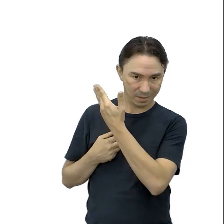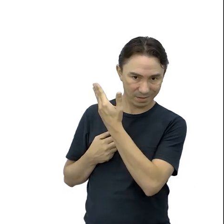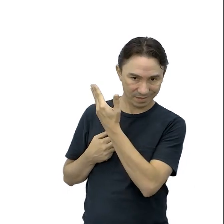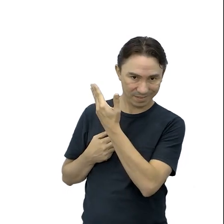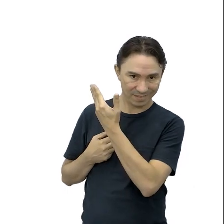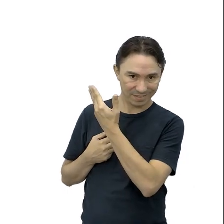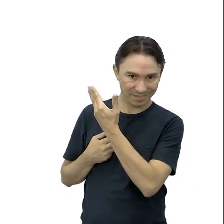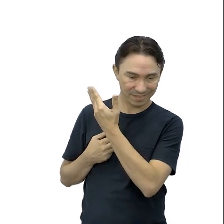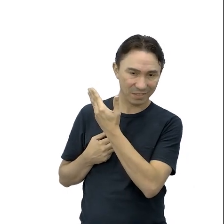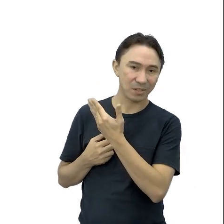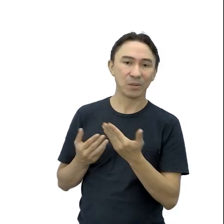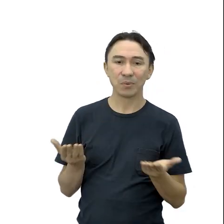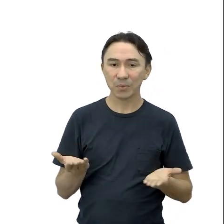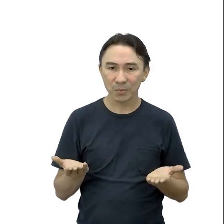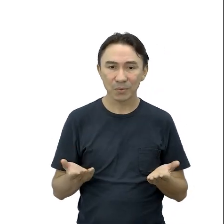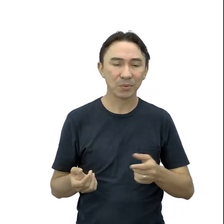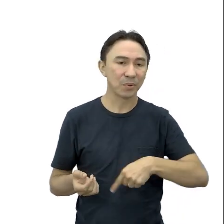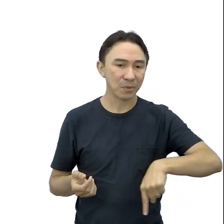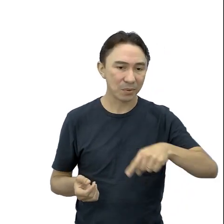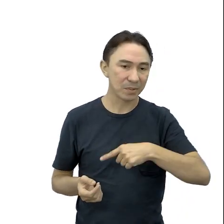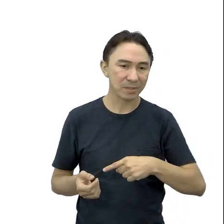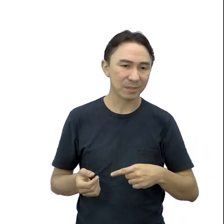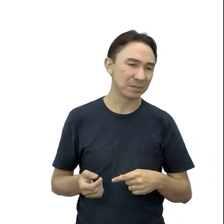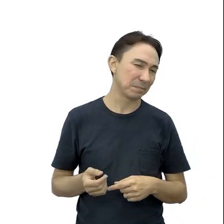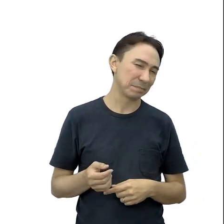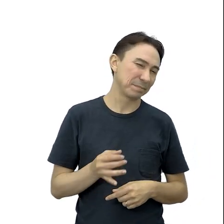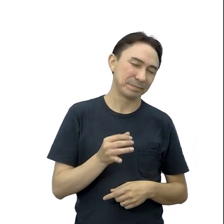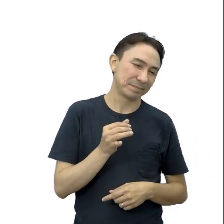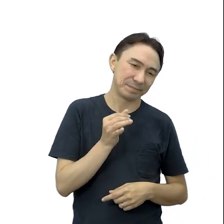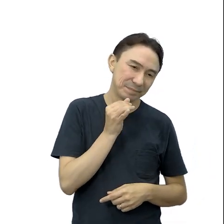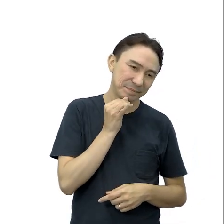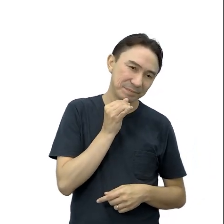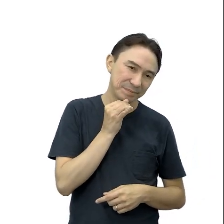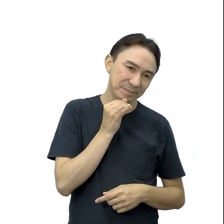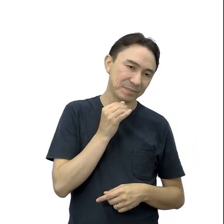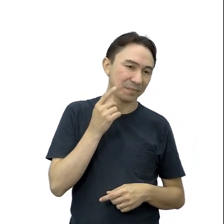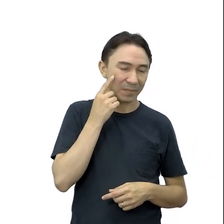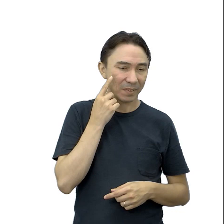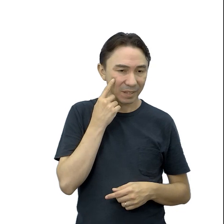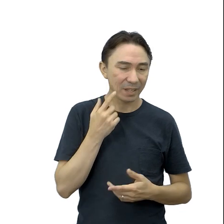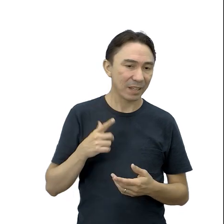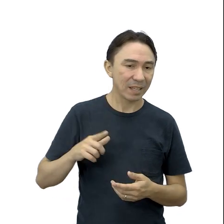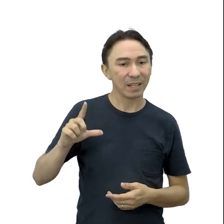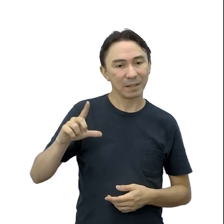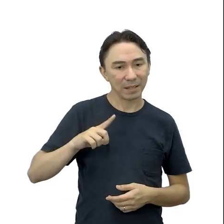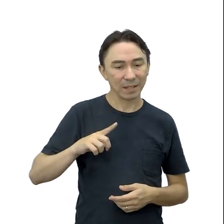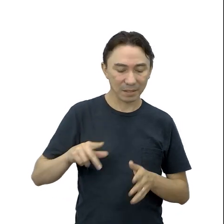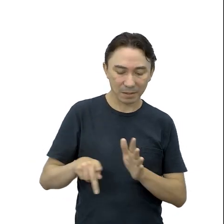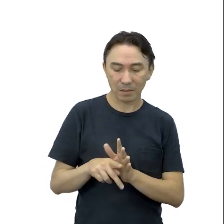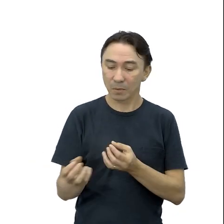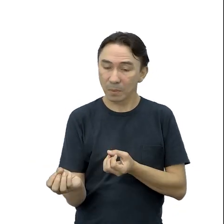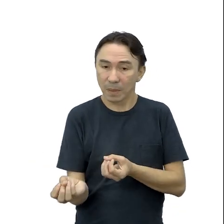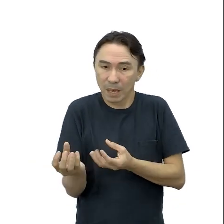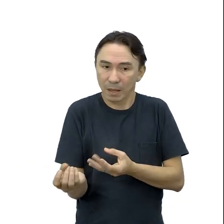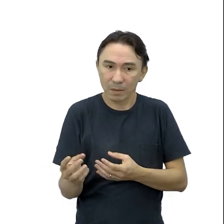está usando aqui os dados de uma pessoa de uma diretoria de ensino, tá? E aqui a gente